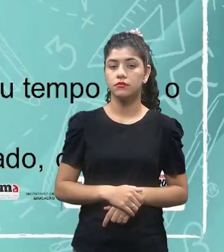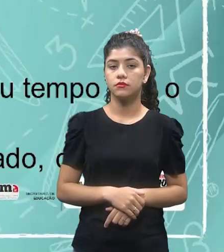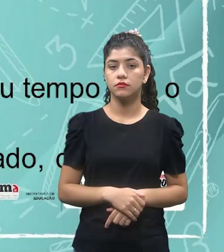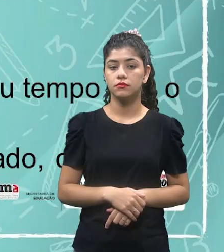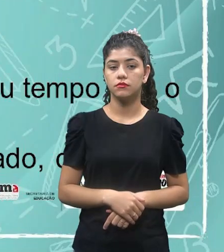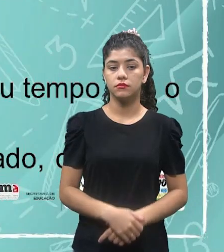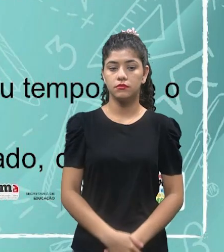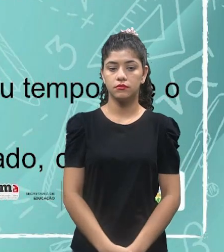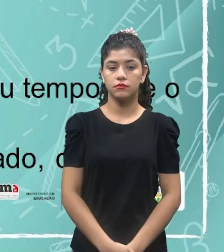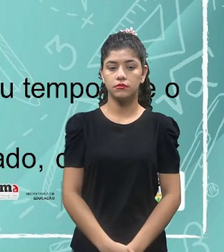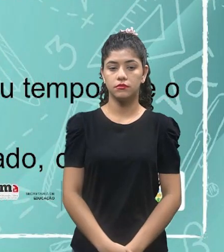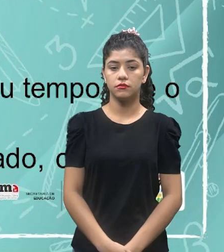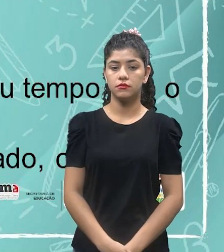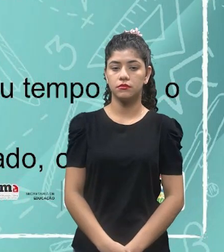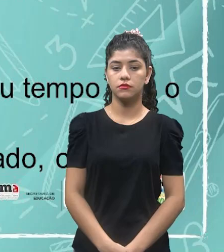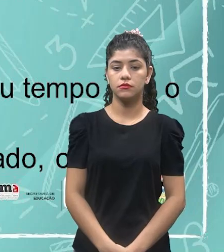suspensão.